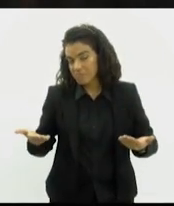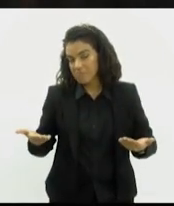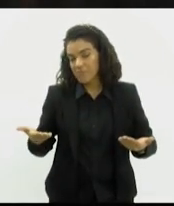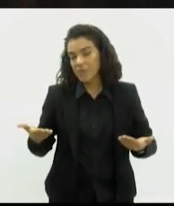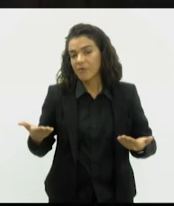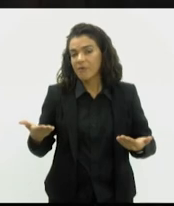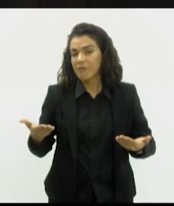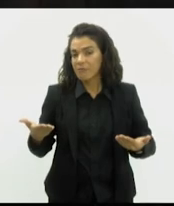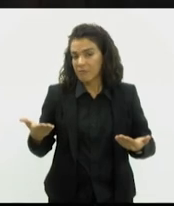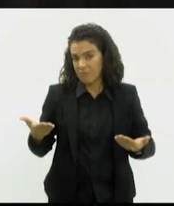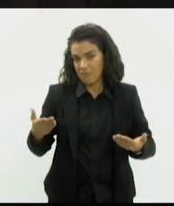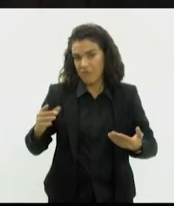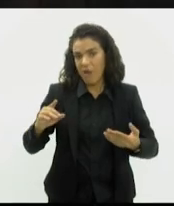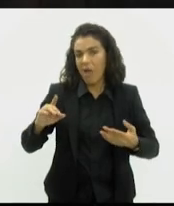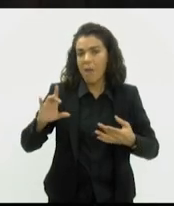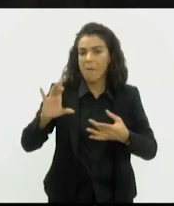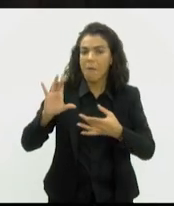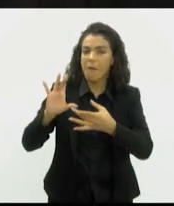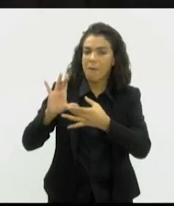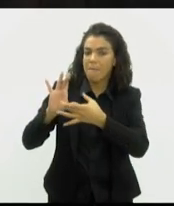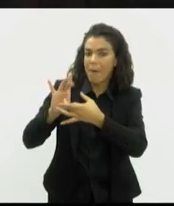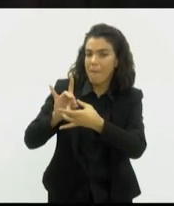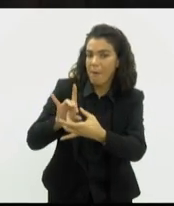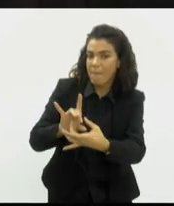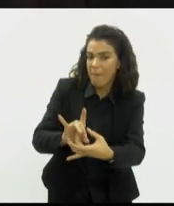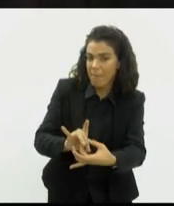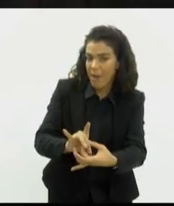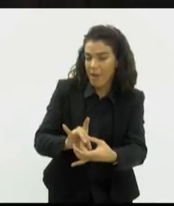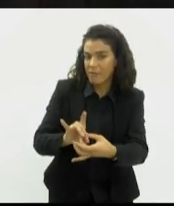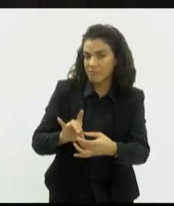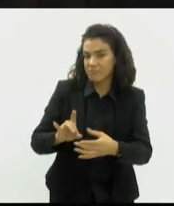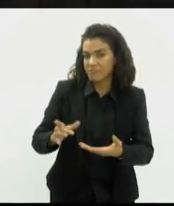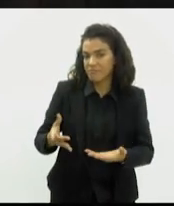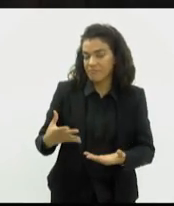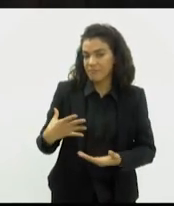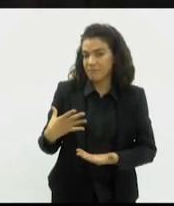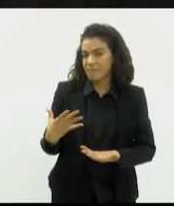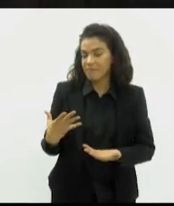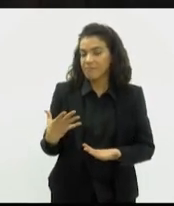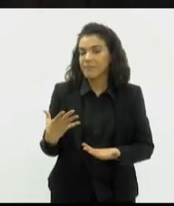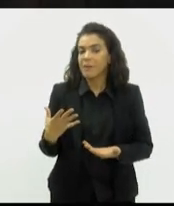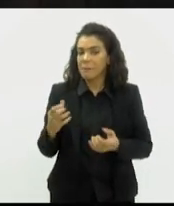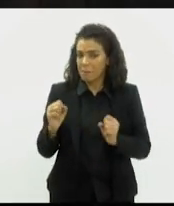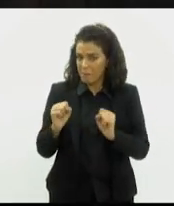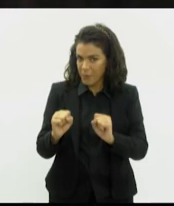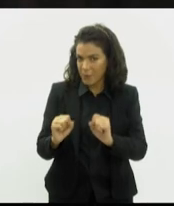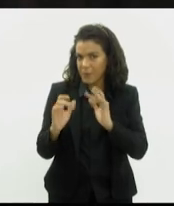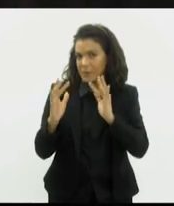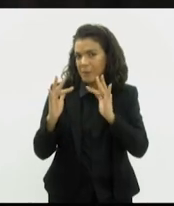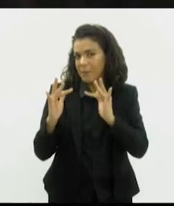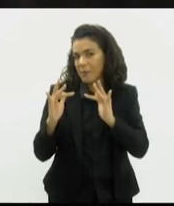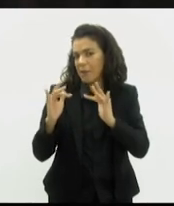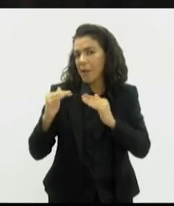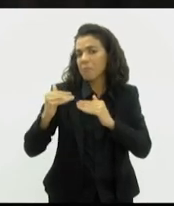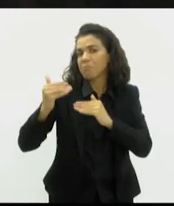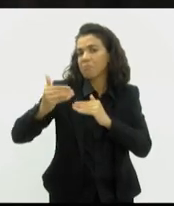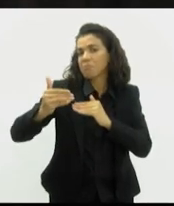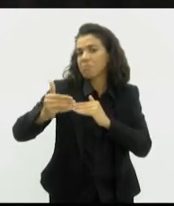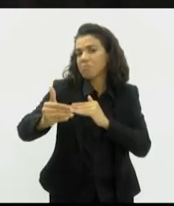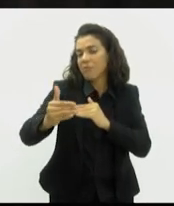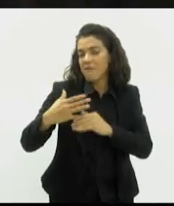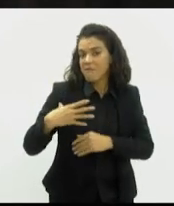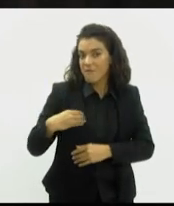criando uma escola. Filha do prefeito. Que tal? Filha, você pode namorar amanhã ou depois o filho